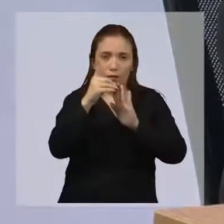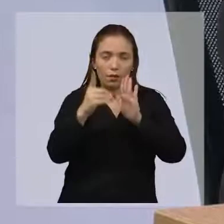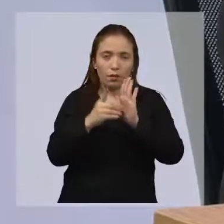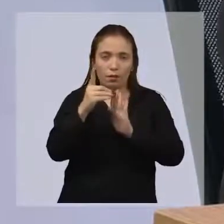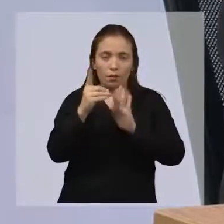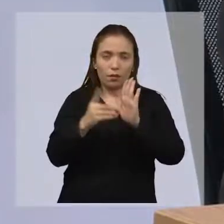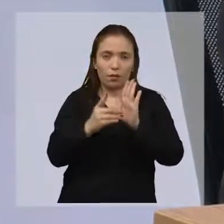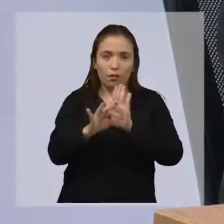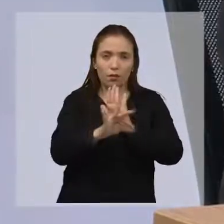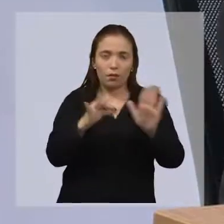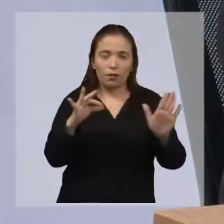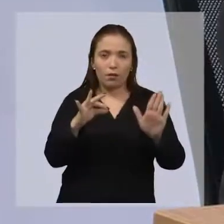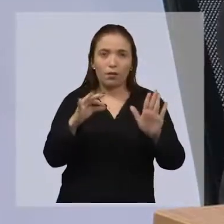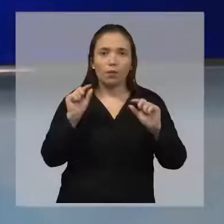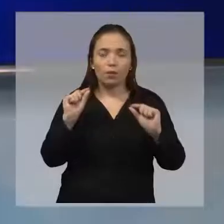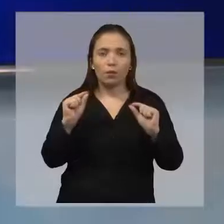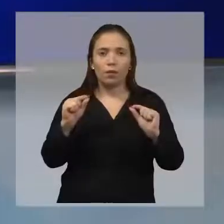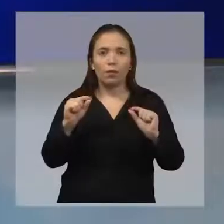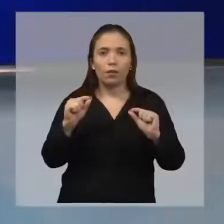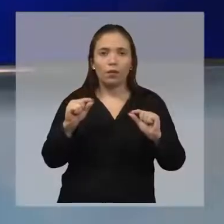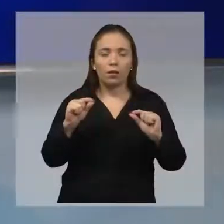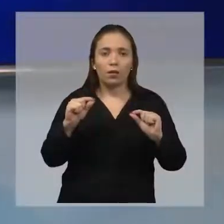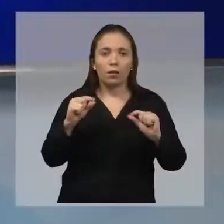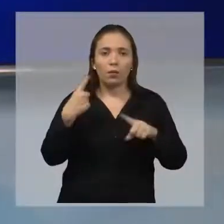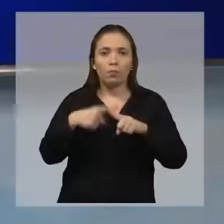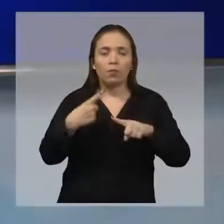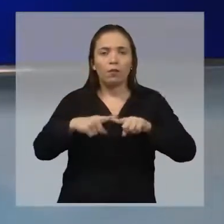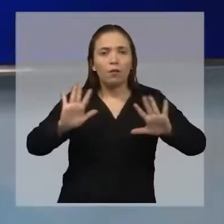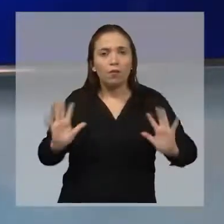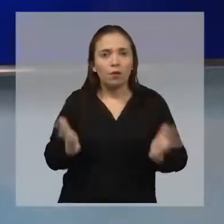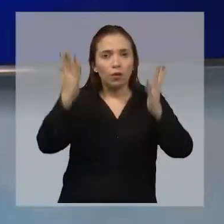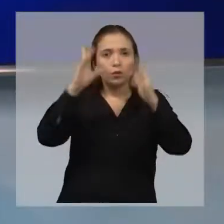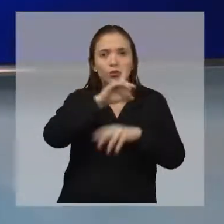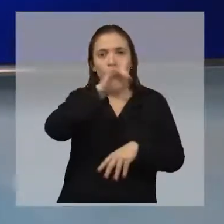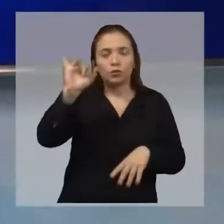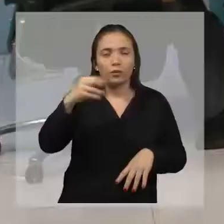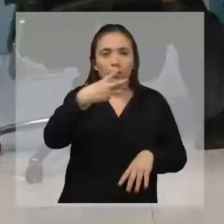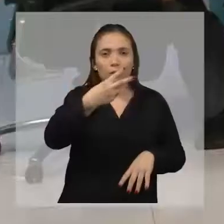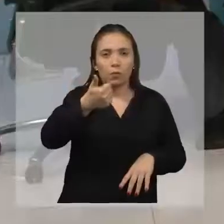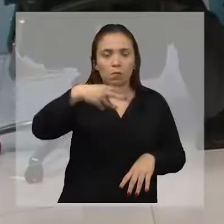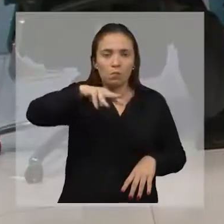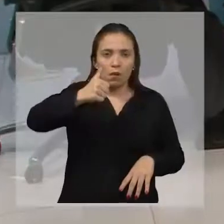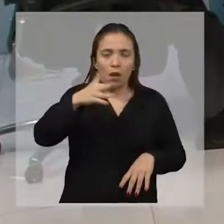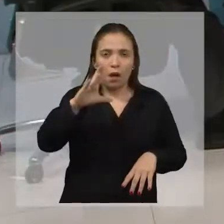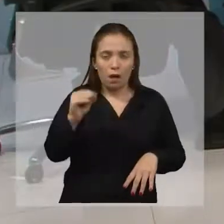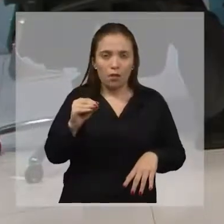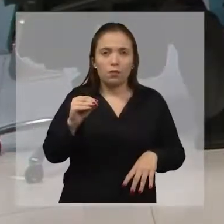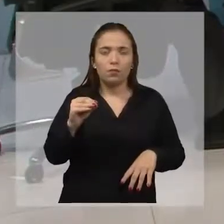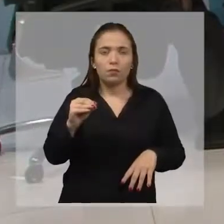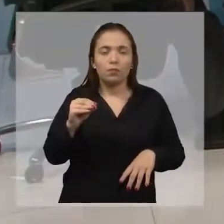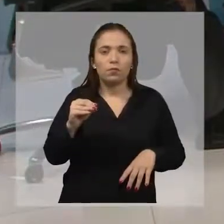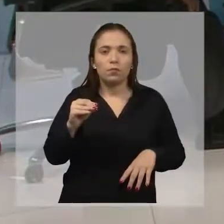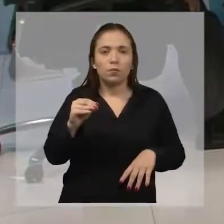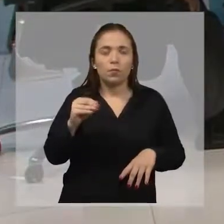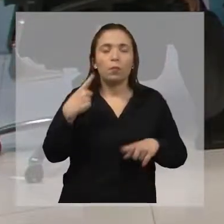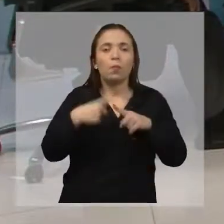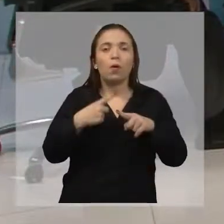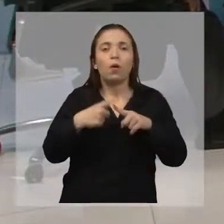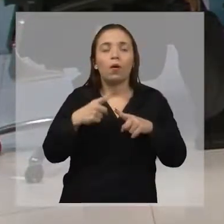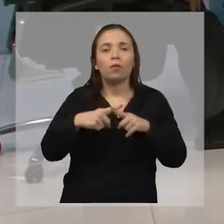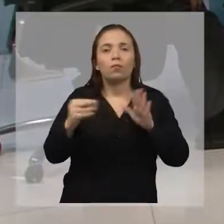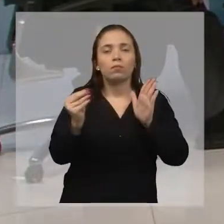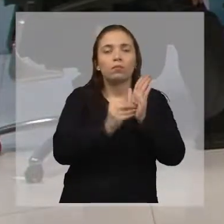quer dizer, que viveu essa história dentro de casa. Qual é, Roberto, na sua percepção,